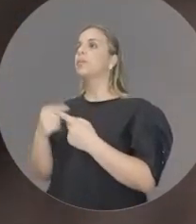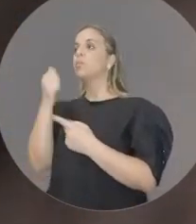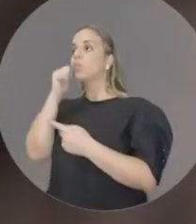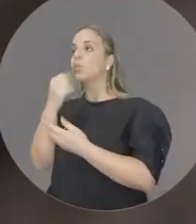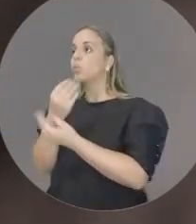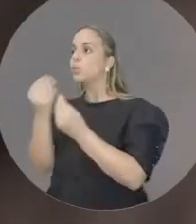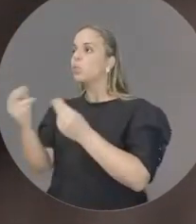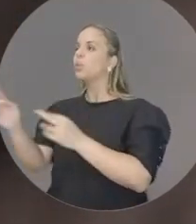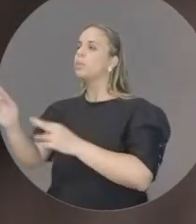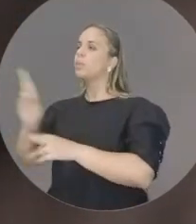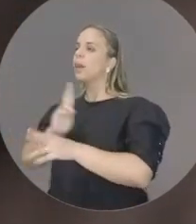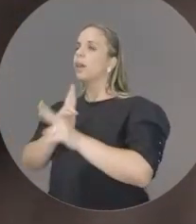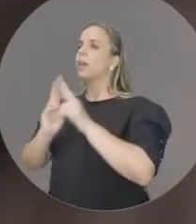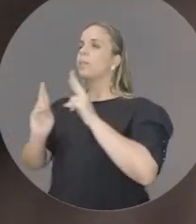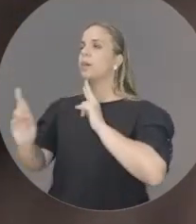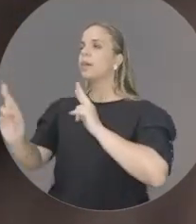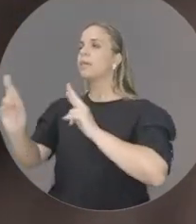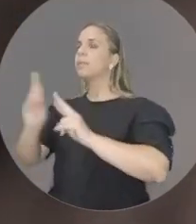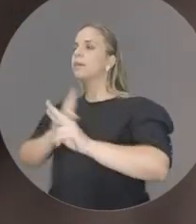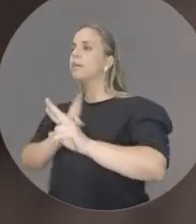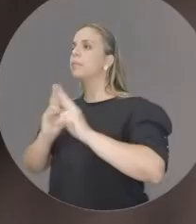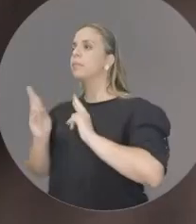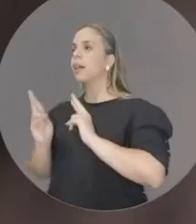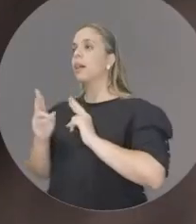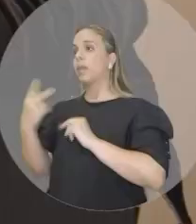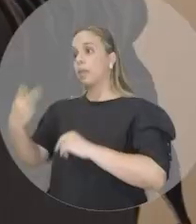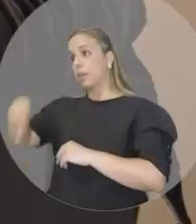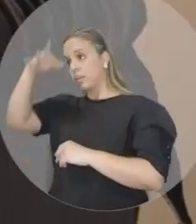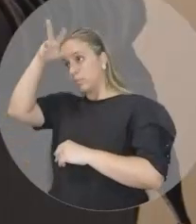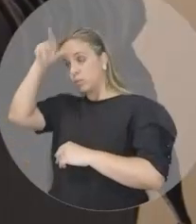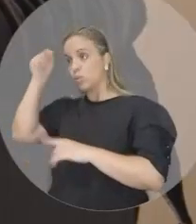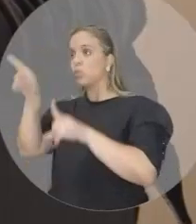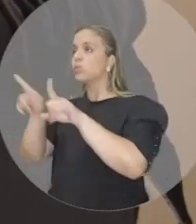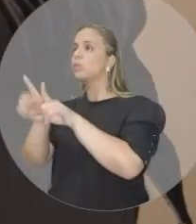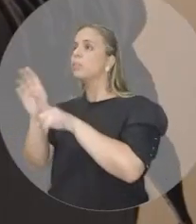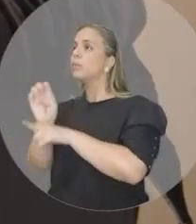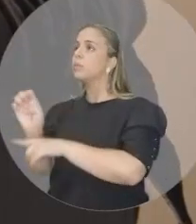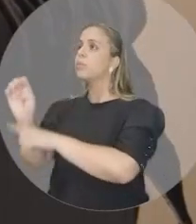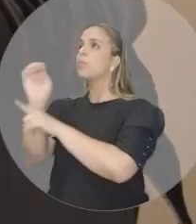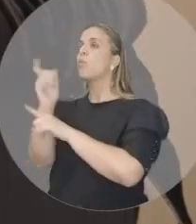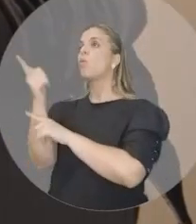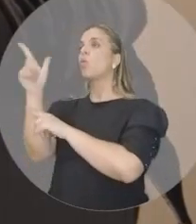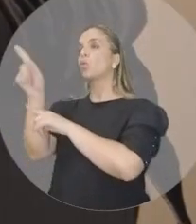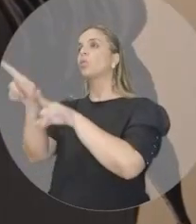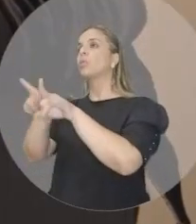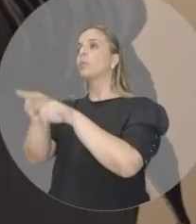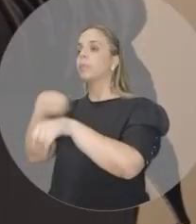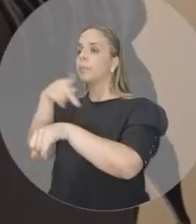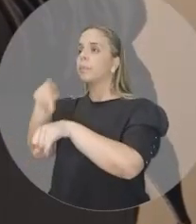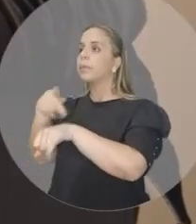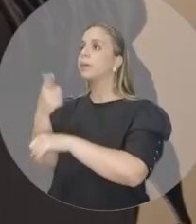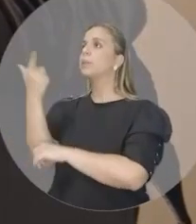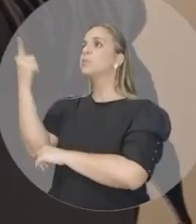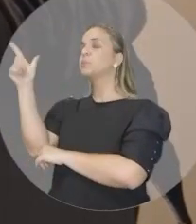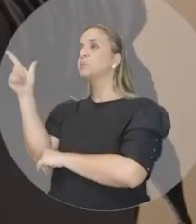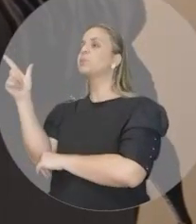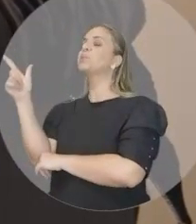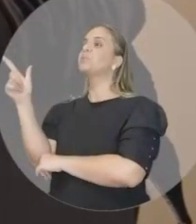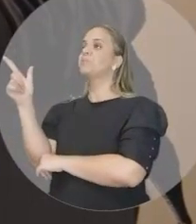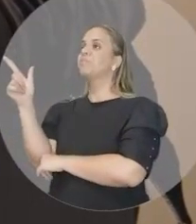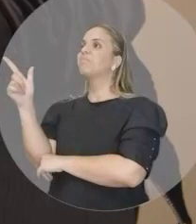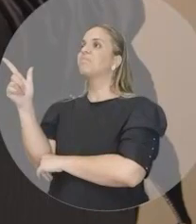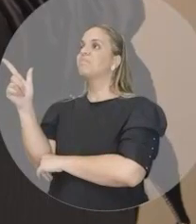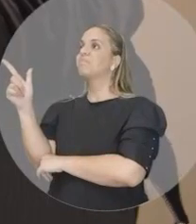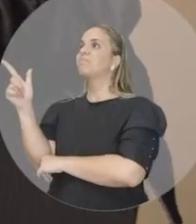esse retorno dessas mulheres todas, né, do estado todo. O livro foi para fora do estado, foi para fora do